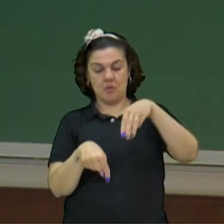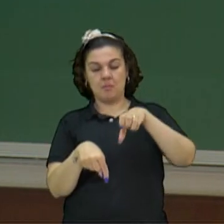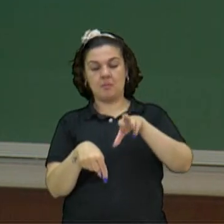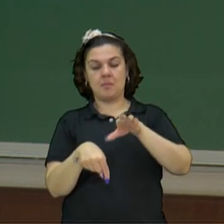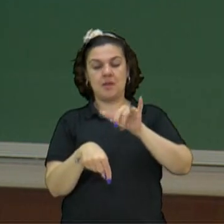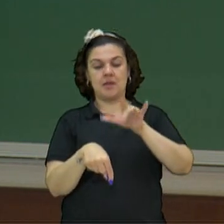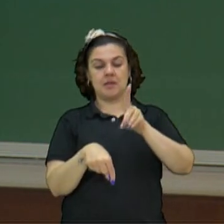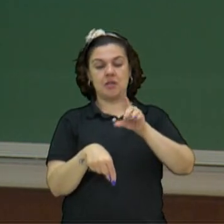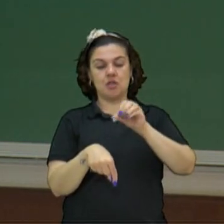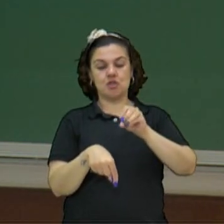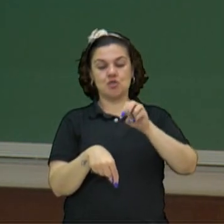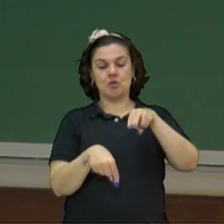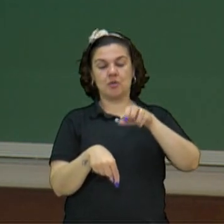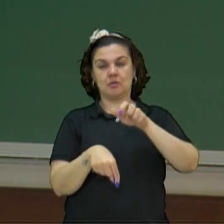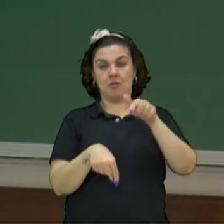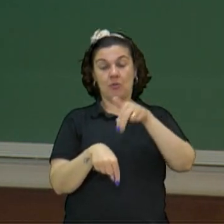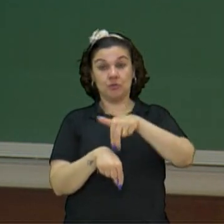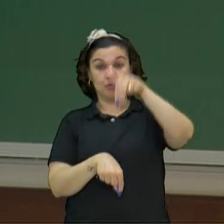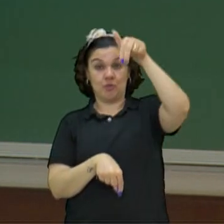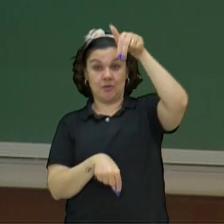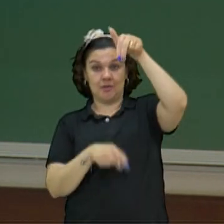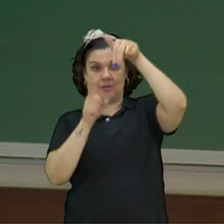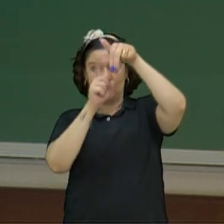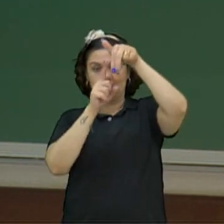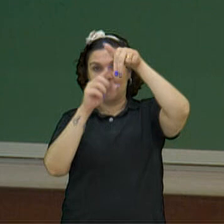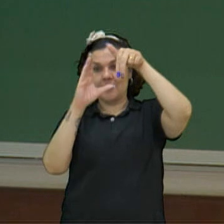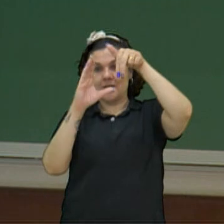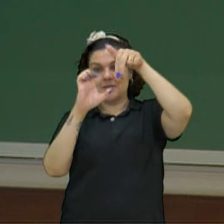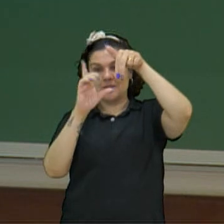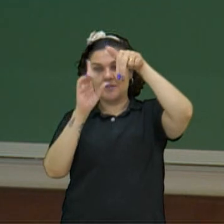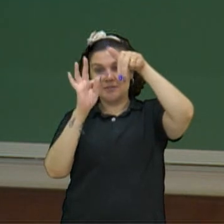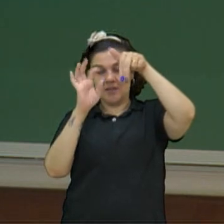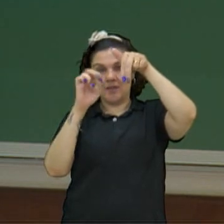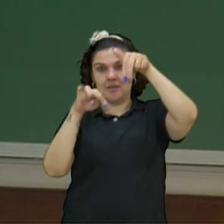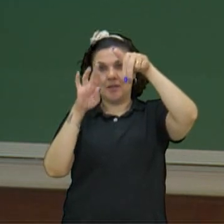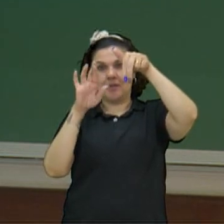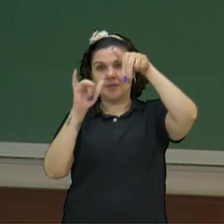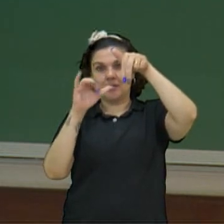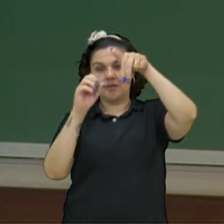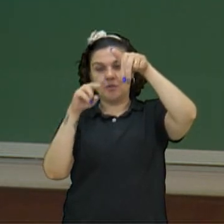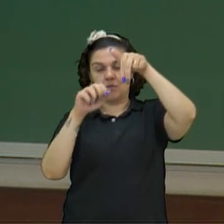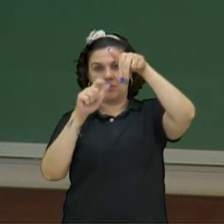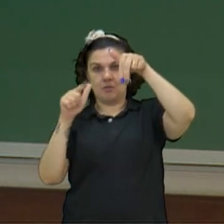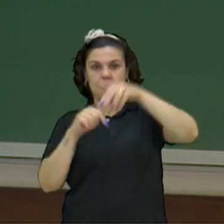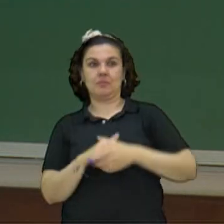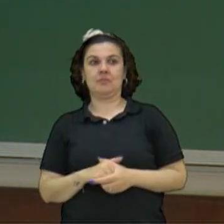meridional. Norte é igual a setentrional.